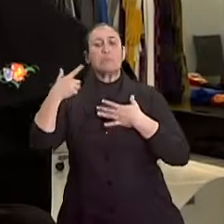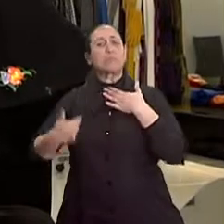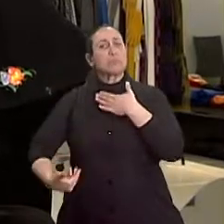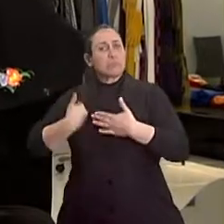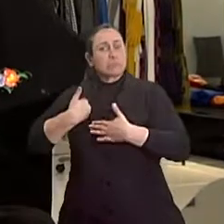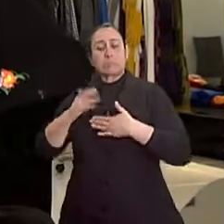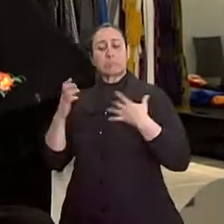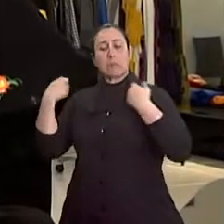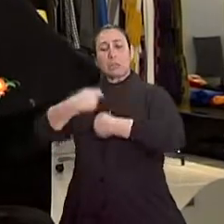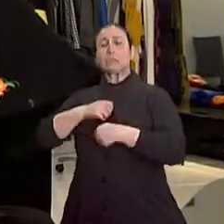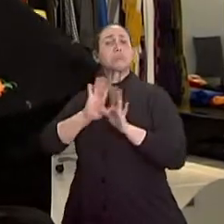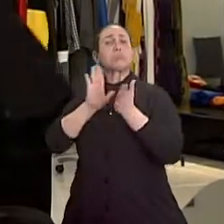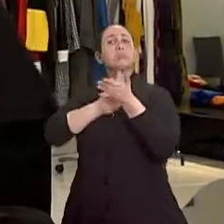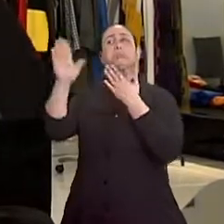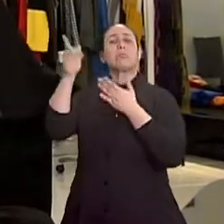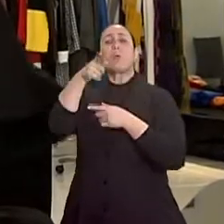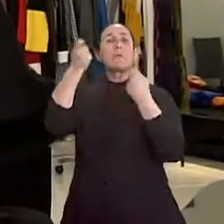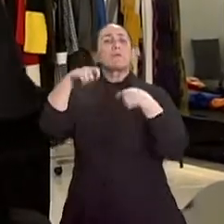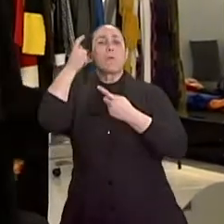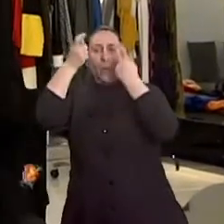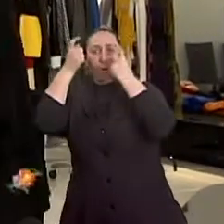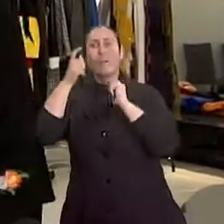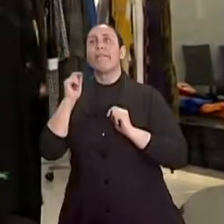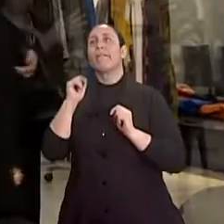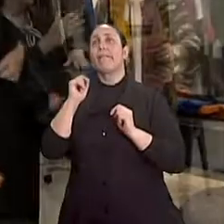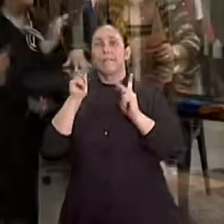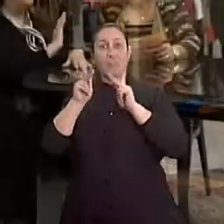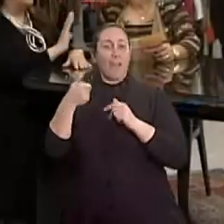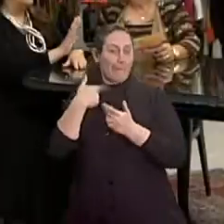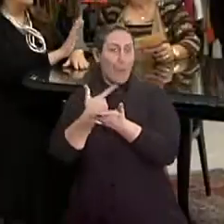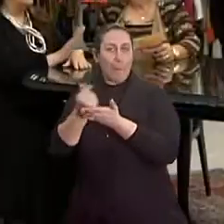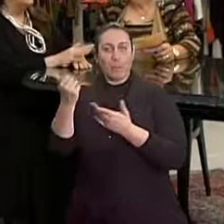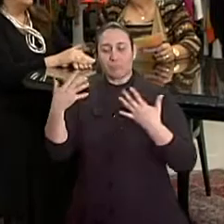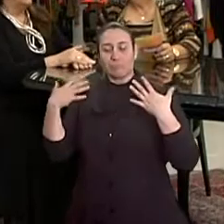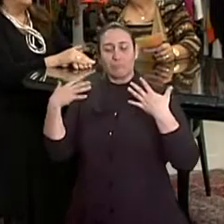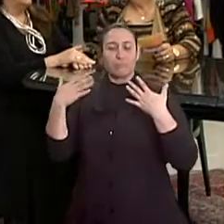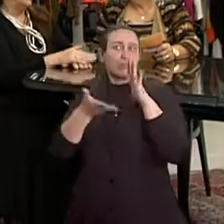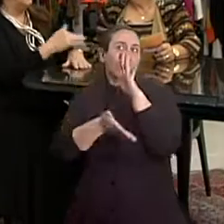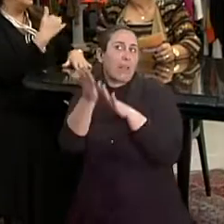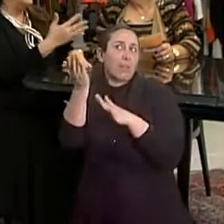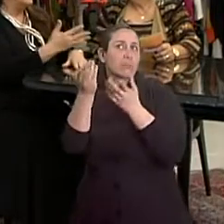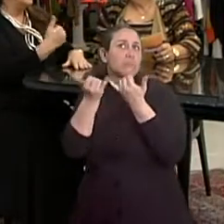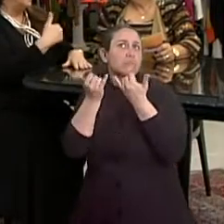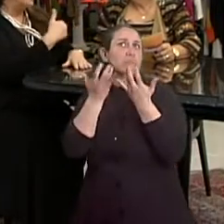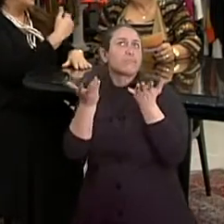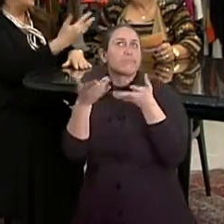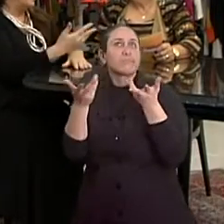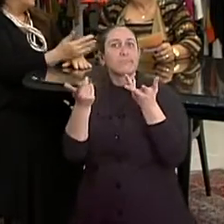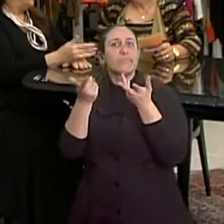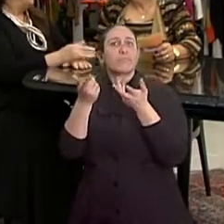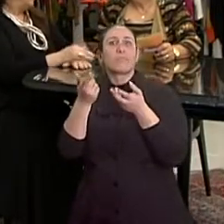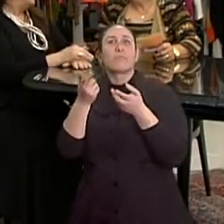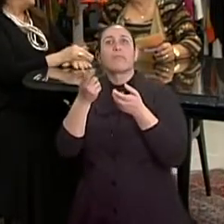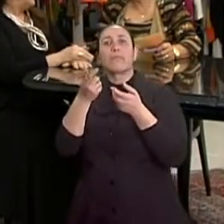está pronta para sair para a rua, né? Claro. Se não precisar, ela vai fazer uma compra, vai sair para algum... que não tem